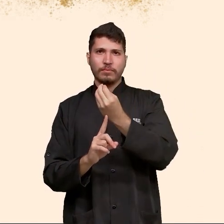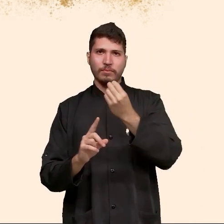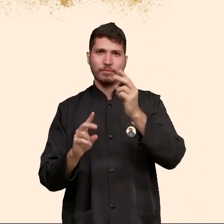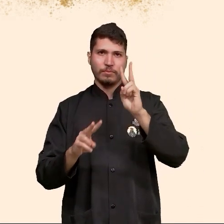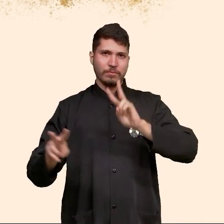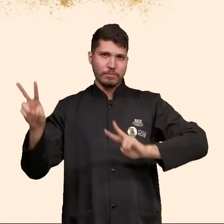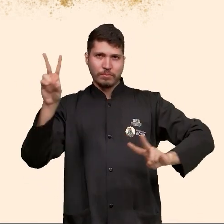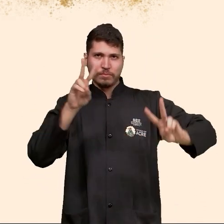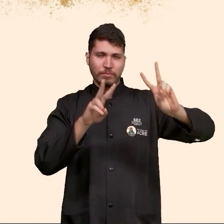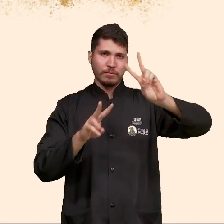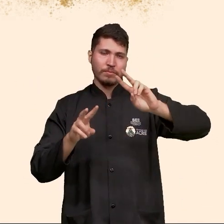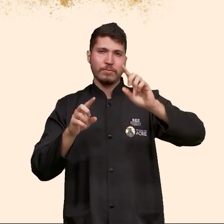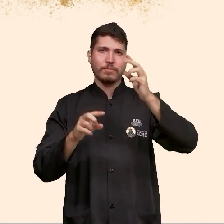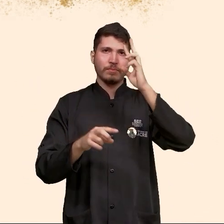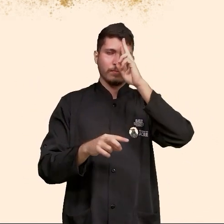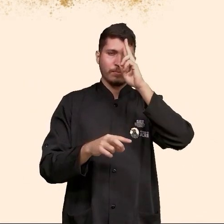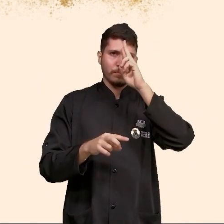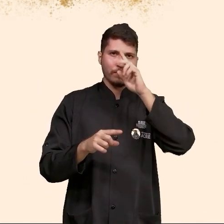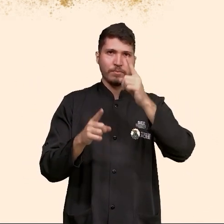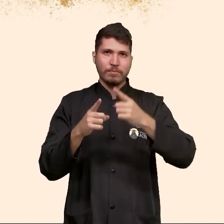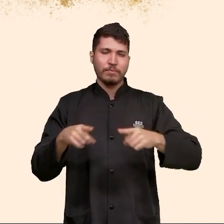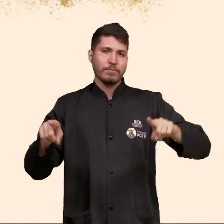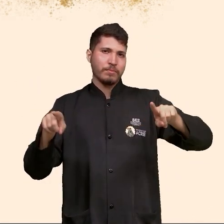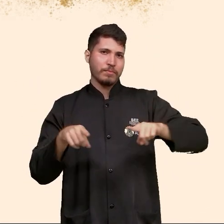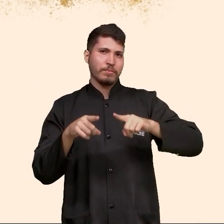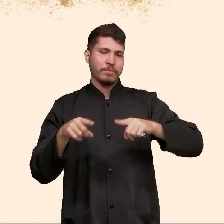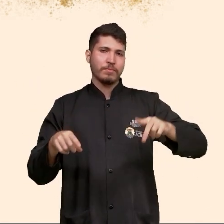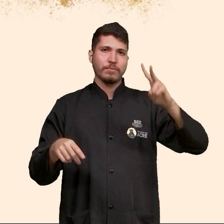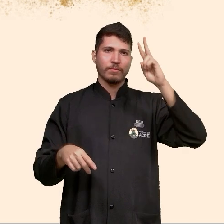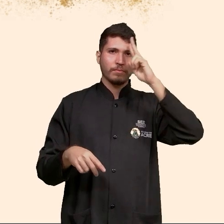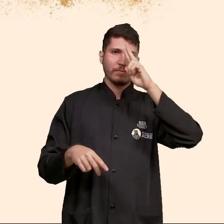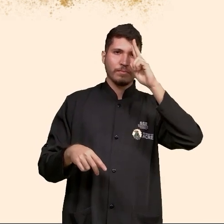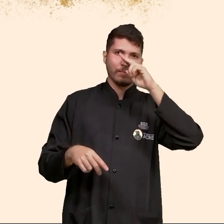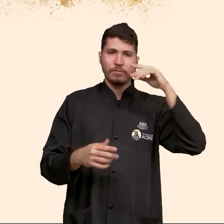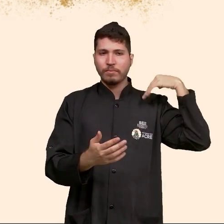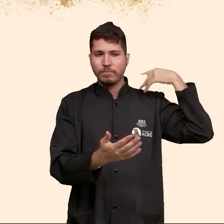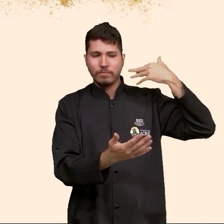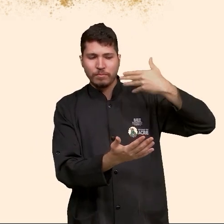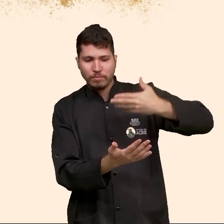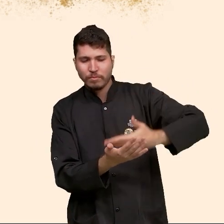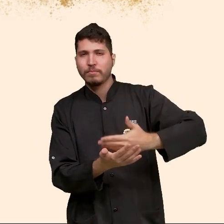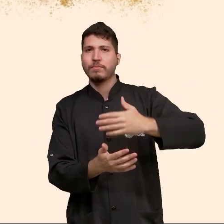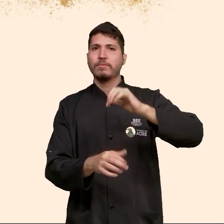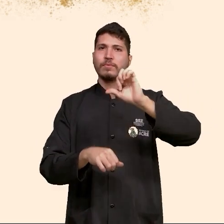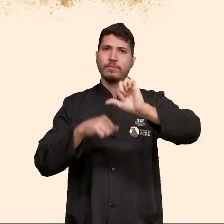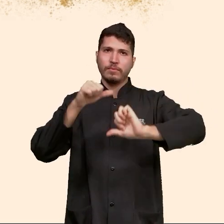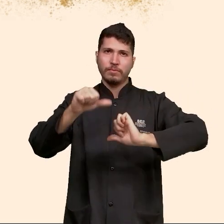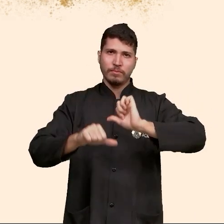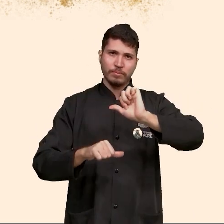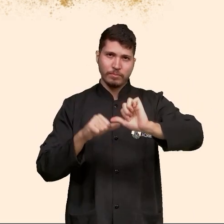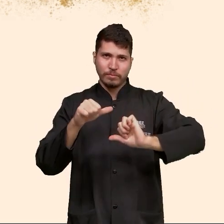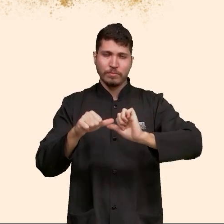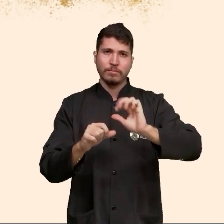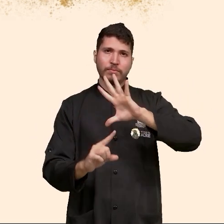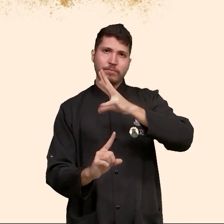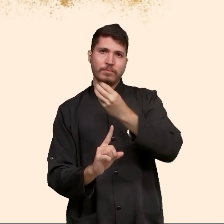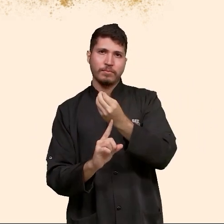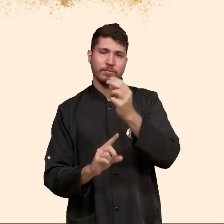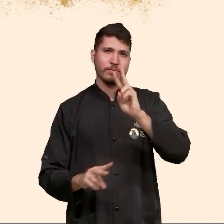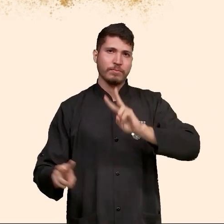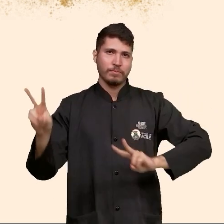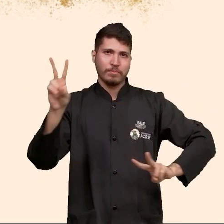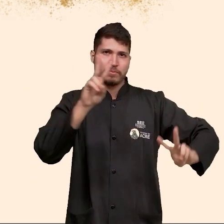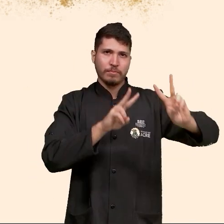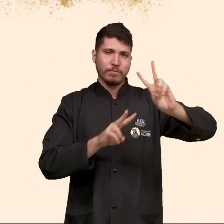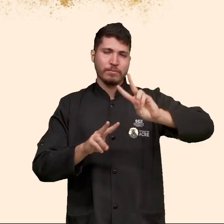música. E essa história que traz tantas transformações ao longo do tempo. Tanto as artes visuais quanto